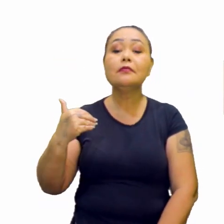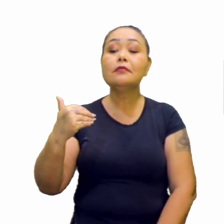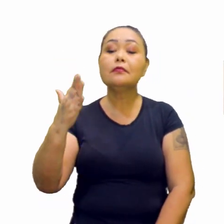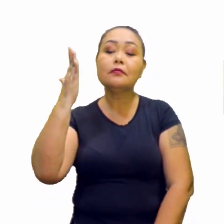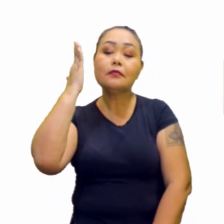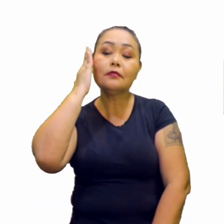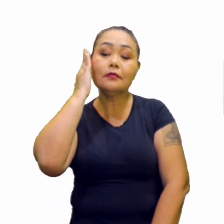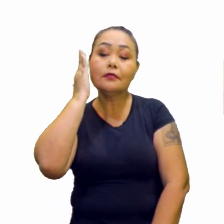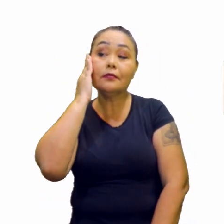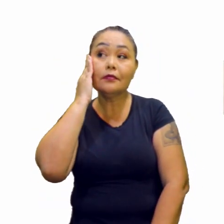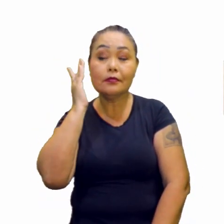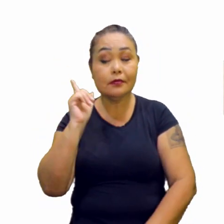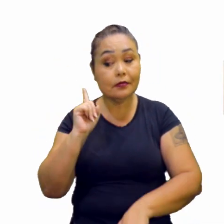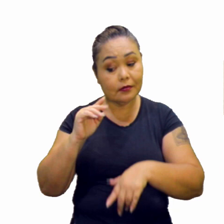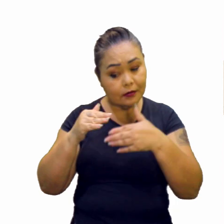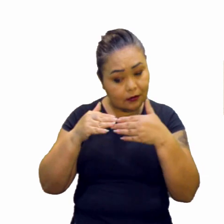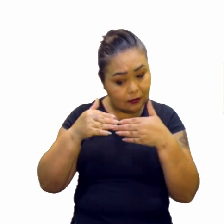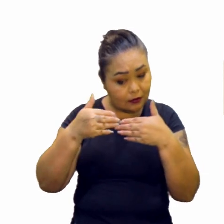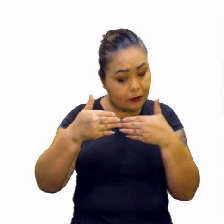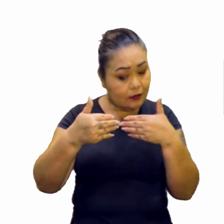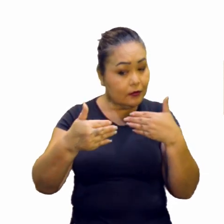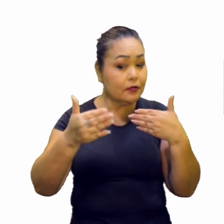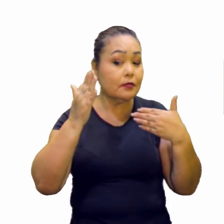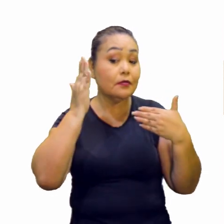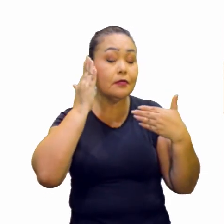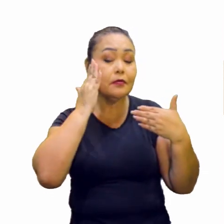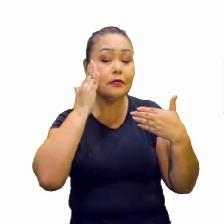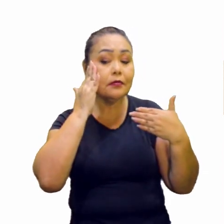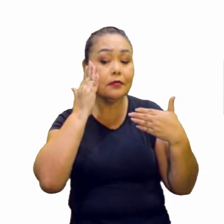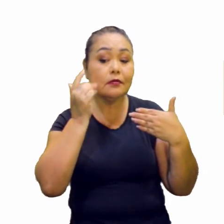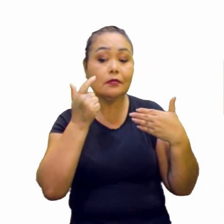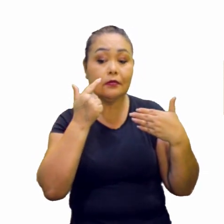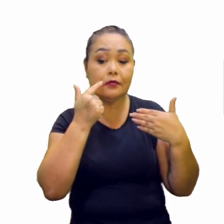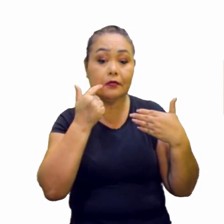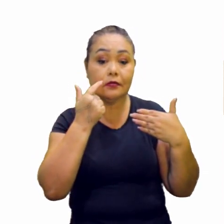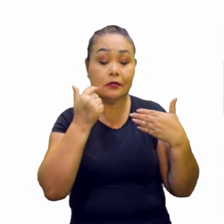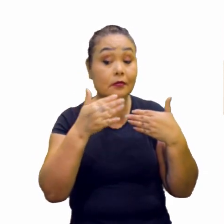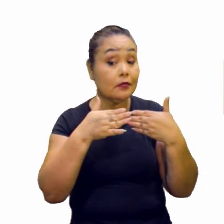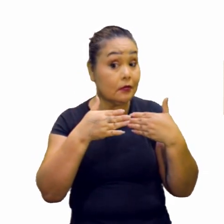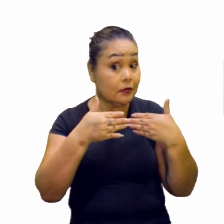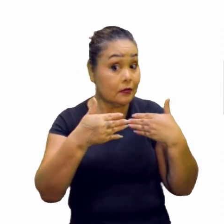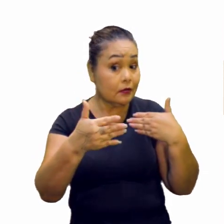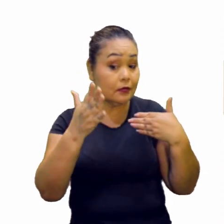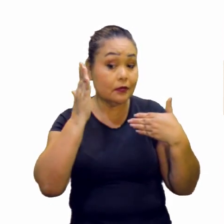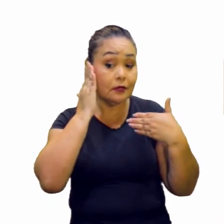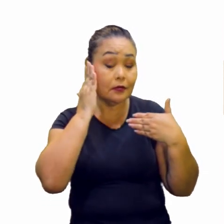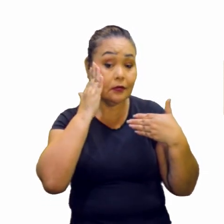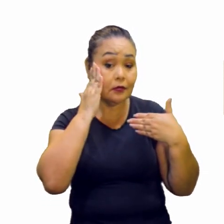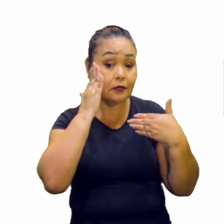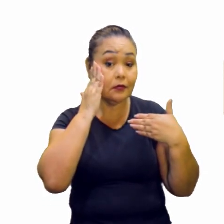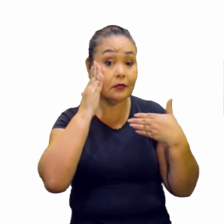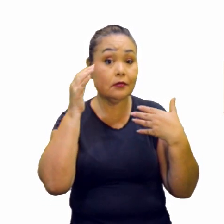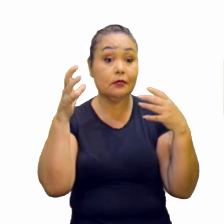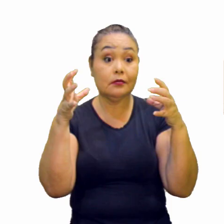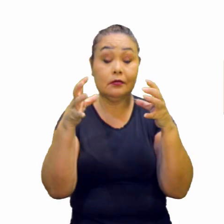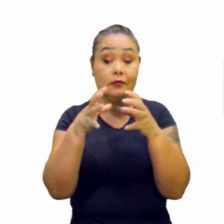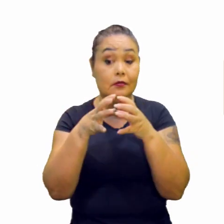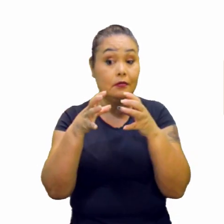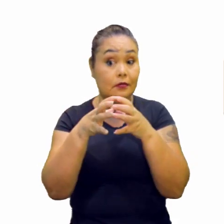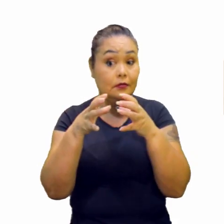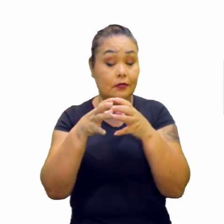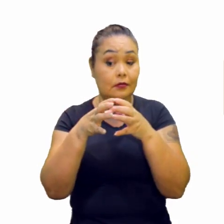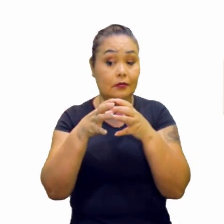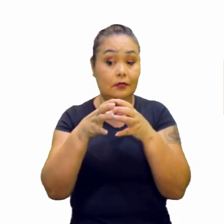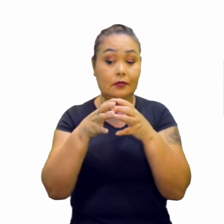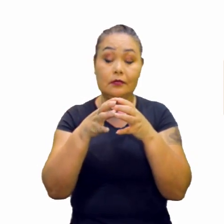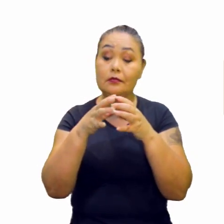aqui é importante. Como é que eu vou fazer, professor? A partir da identificação das espécies